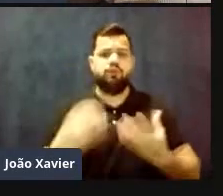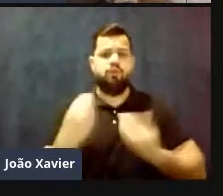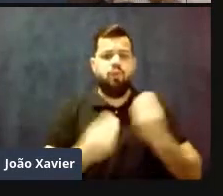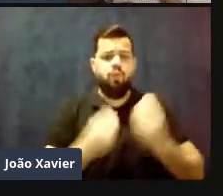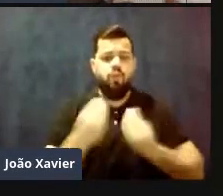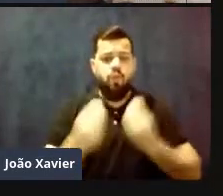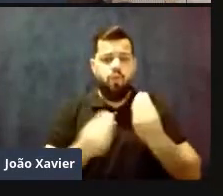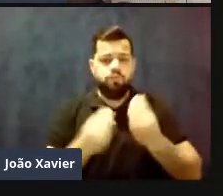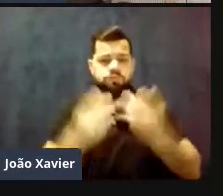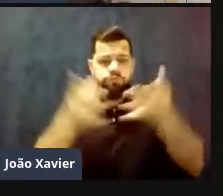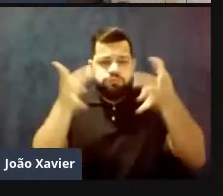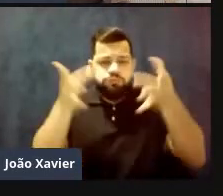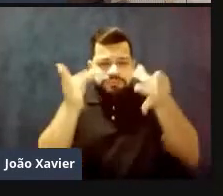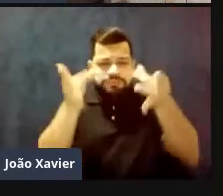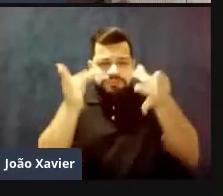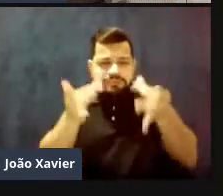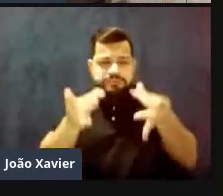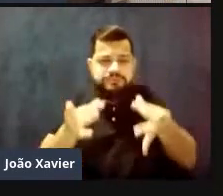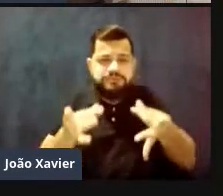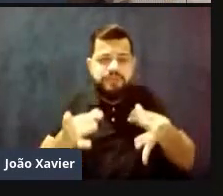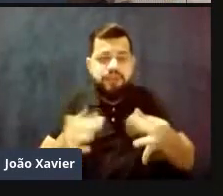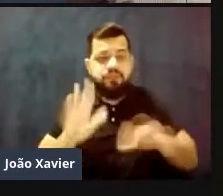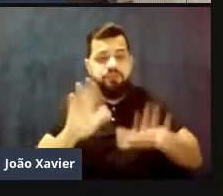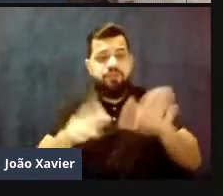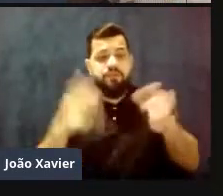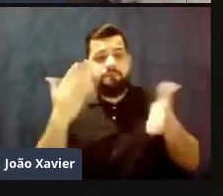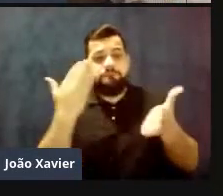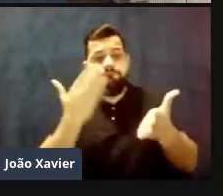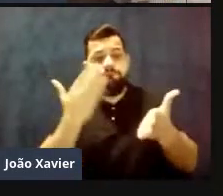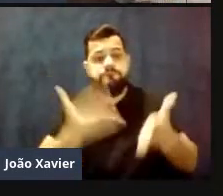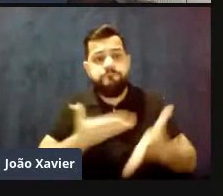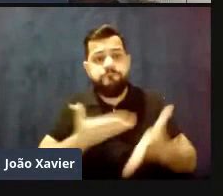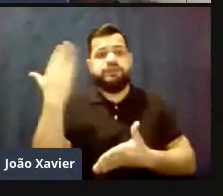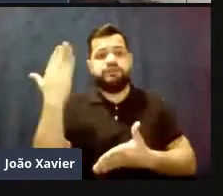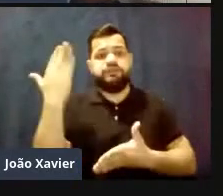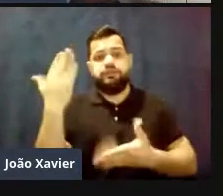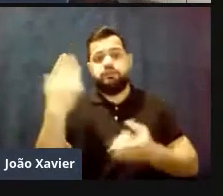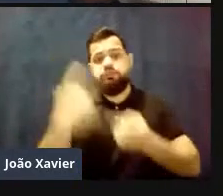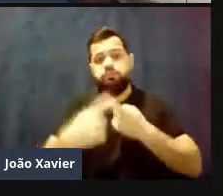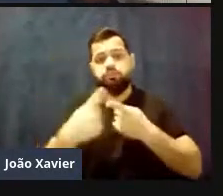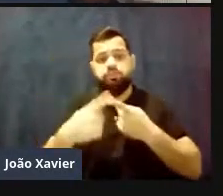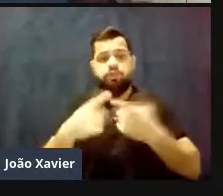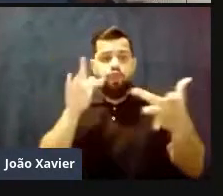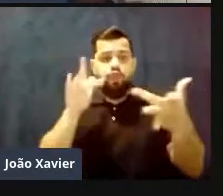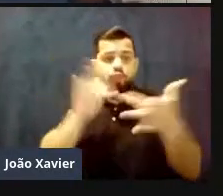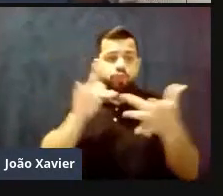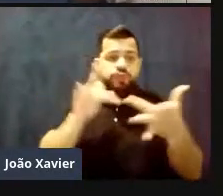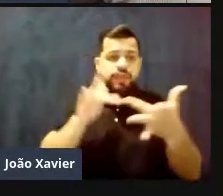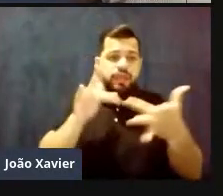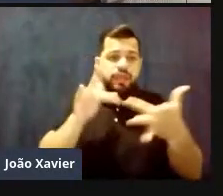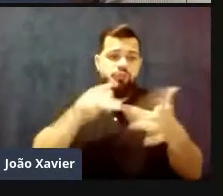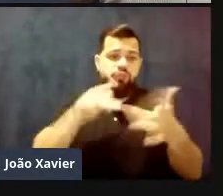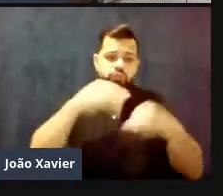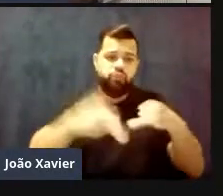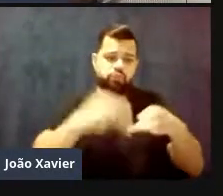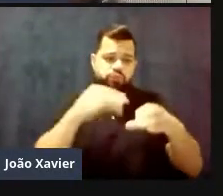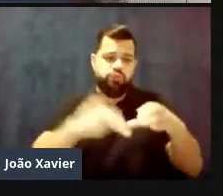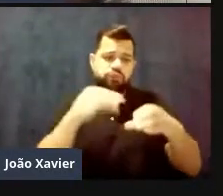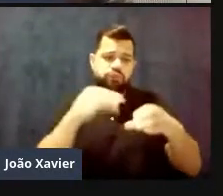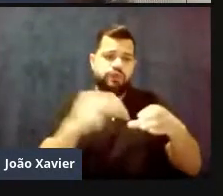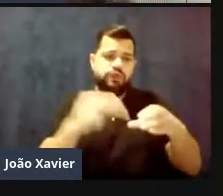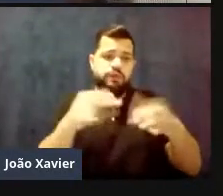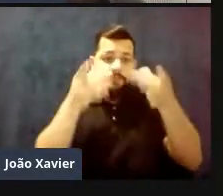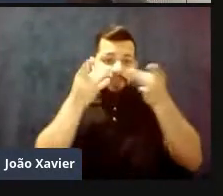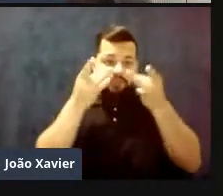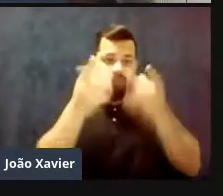invés de uma visita presencial, para que eu, enquanto profissional, conseguisse verificar semiologicamente os sinais e sintomas clínicos do meu paciente,